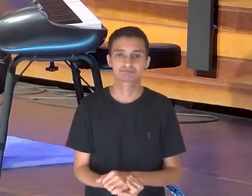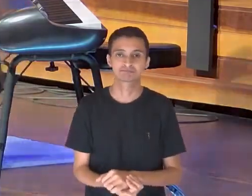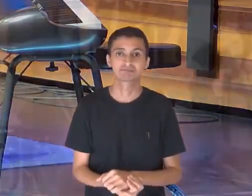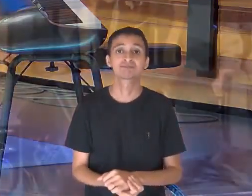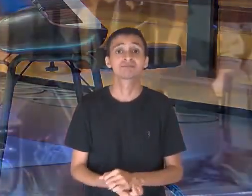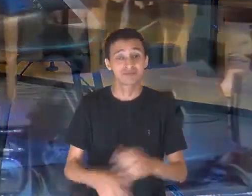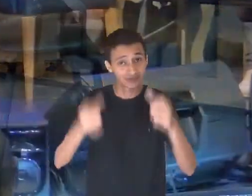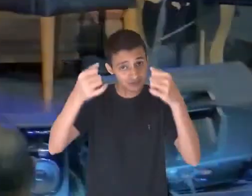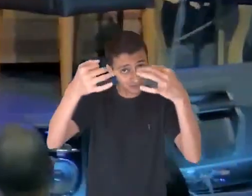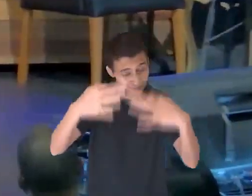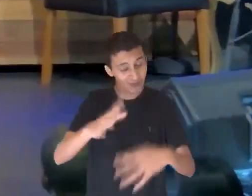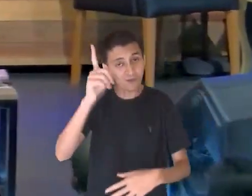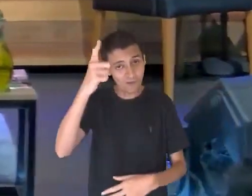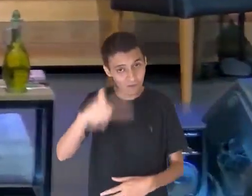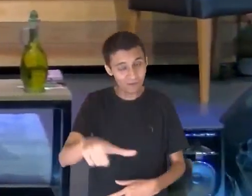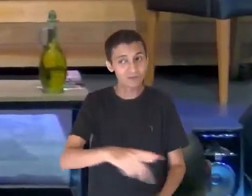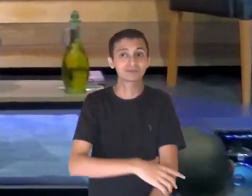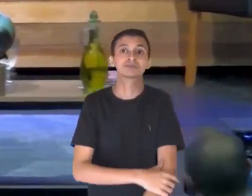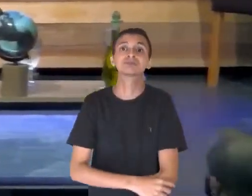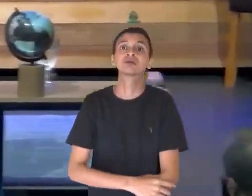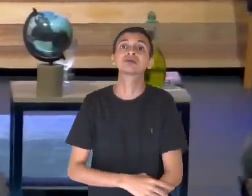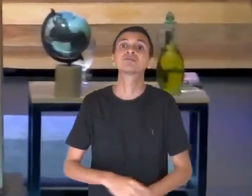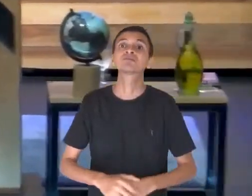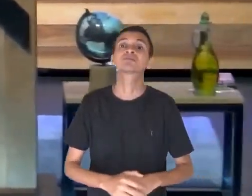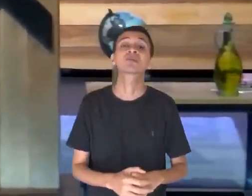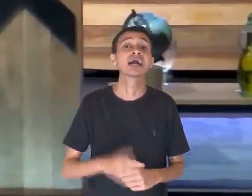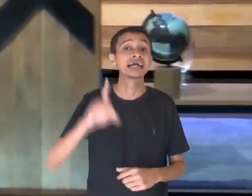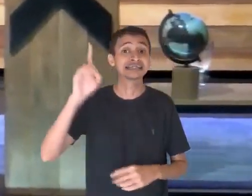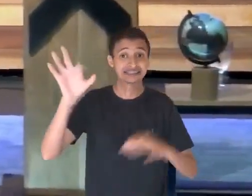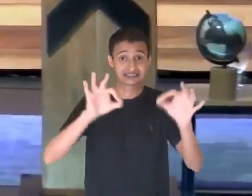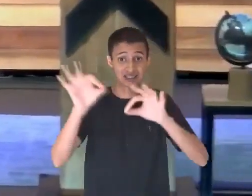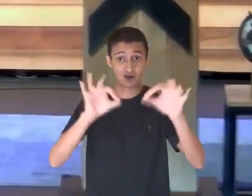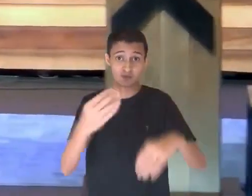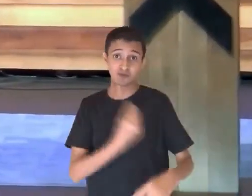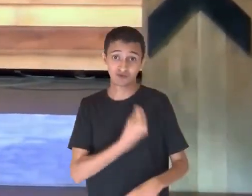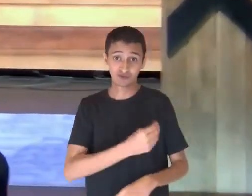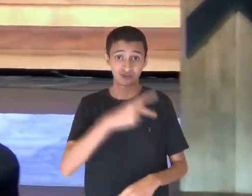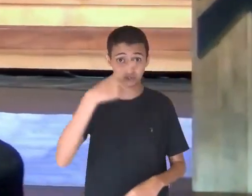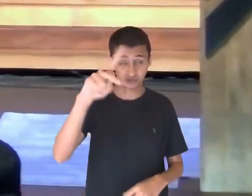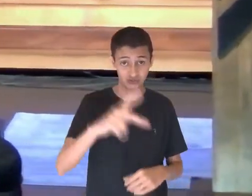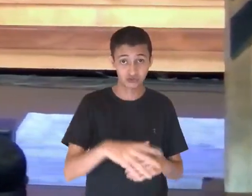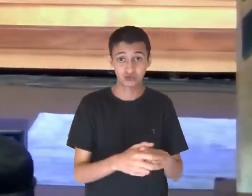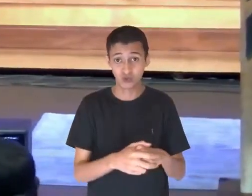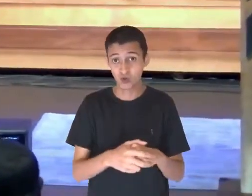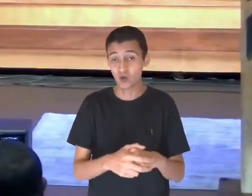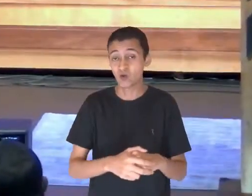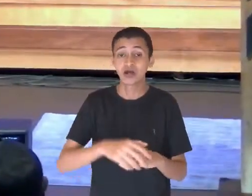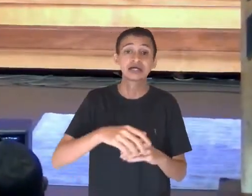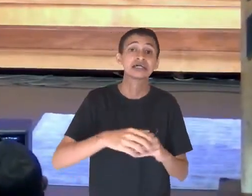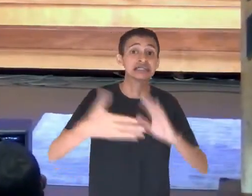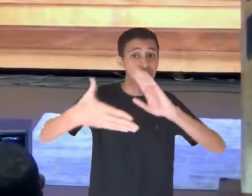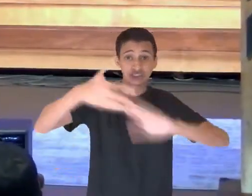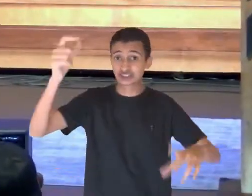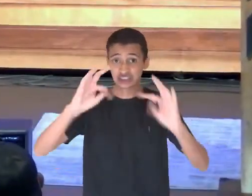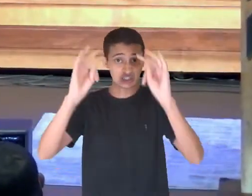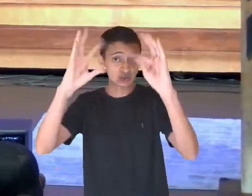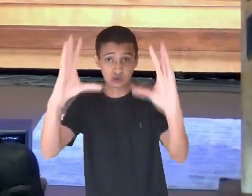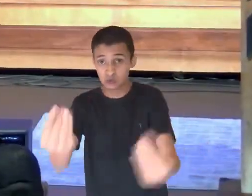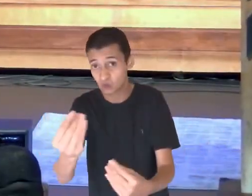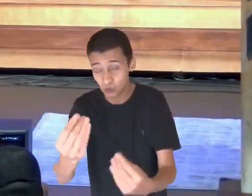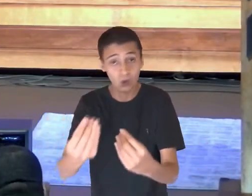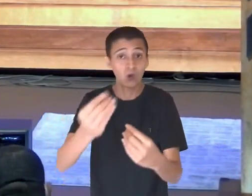Eu vou te explicar mais uma coisa. Quando Deus começa a arrumar a tua casa, Ele coloca as cadeiras para o alto, começa a guardar as louças